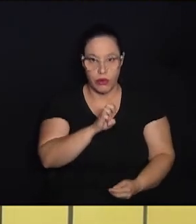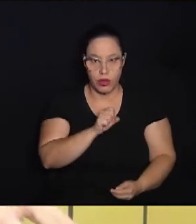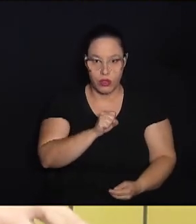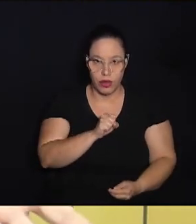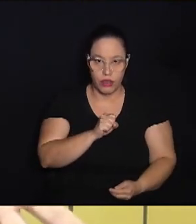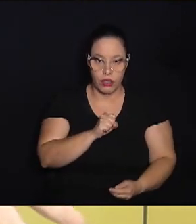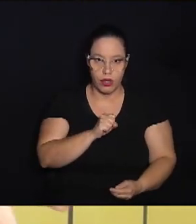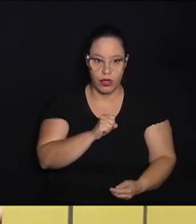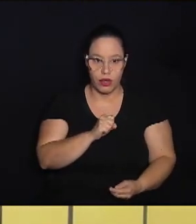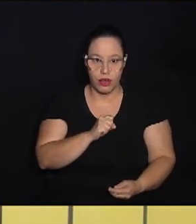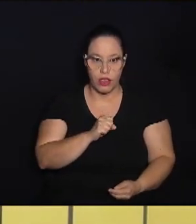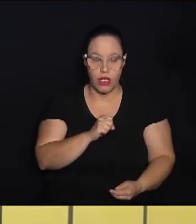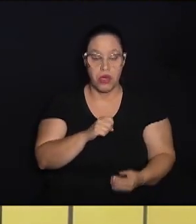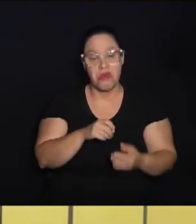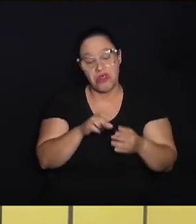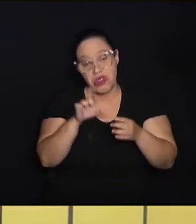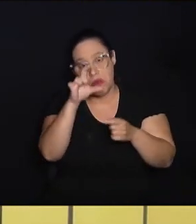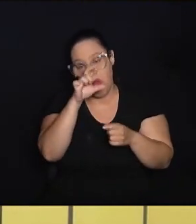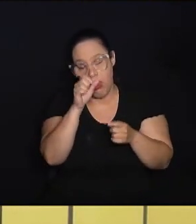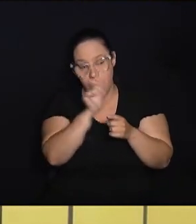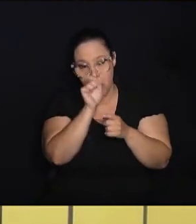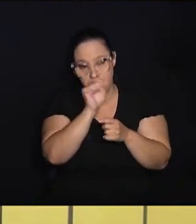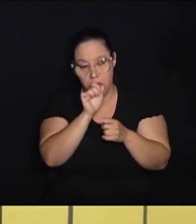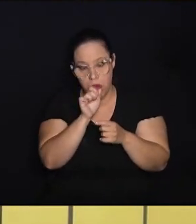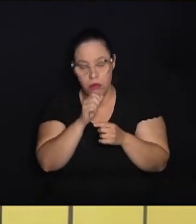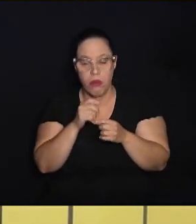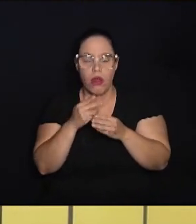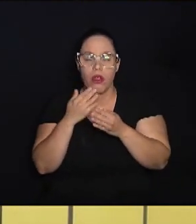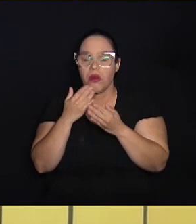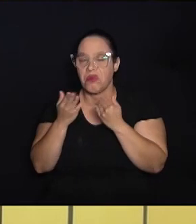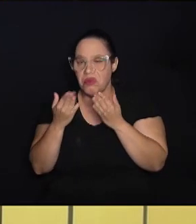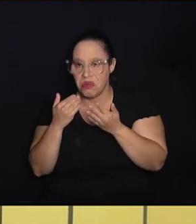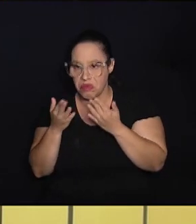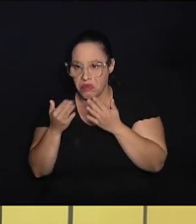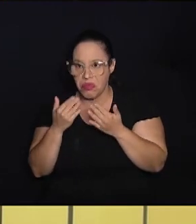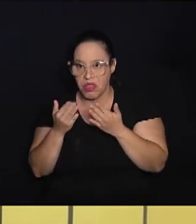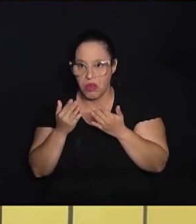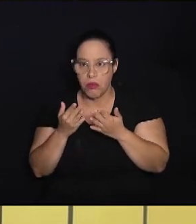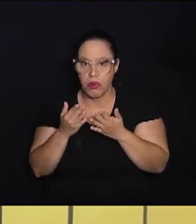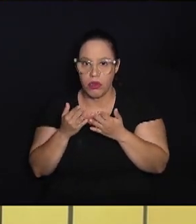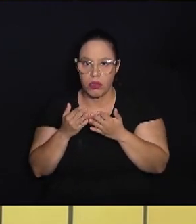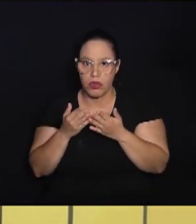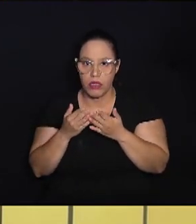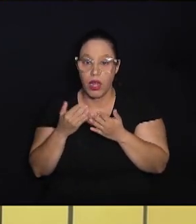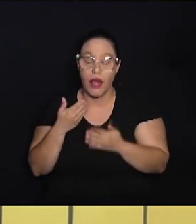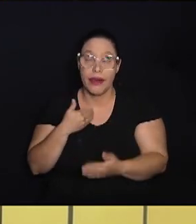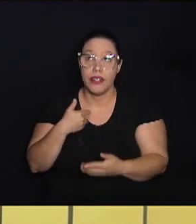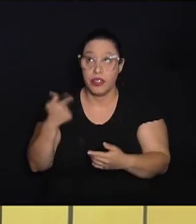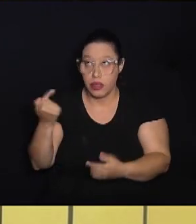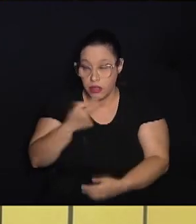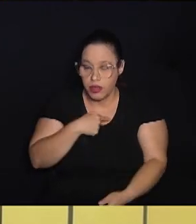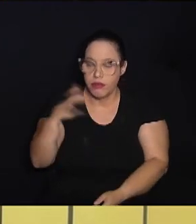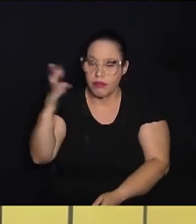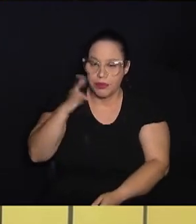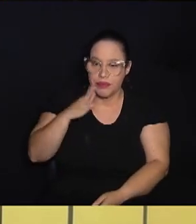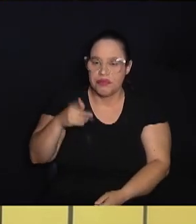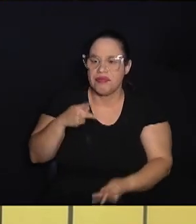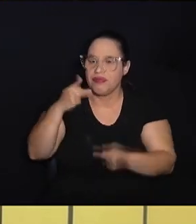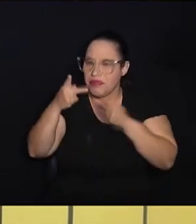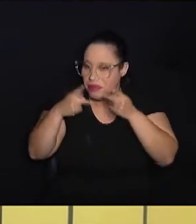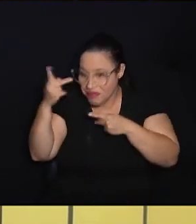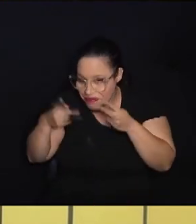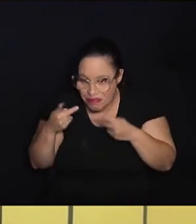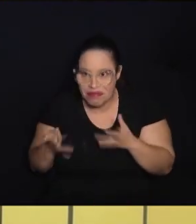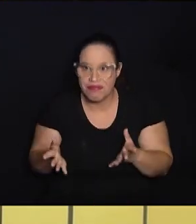tinha balão porque não tinha escrita Mas então assim é é uma conversa eh a gente que é brasileiro gosta de falar né e sem